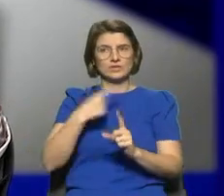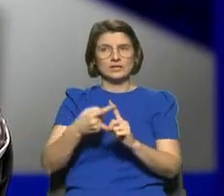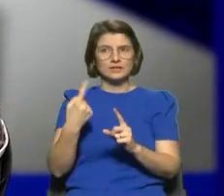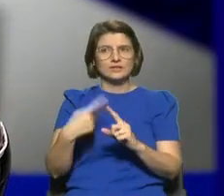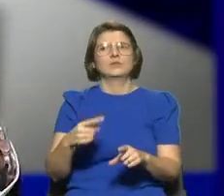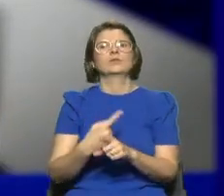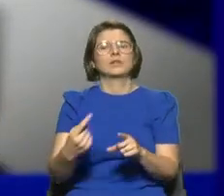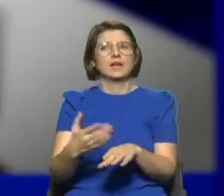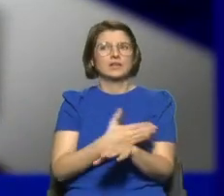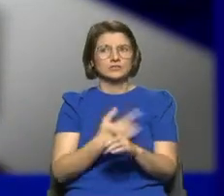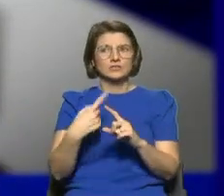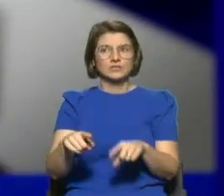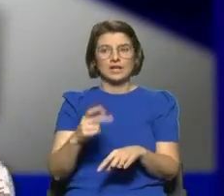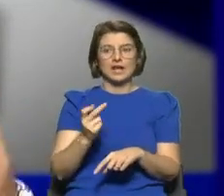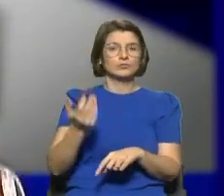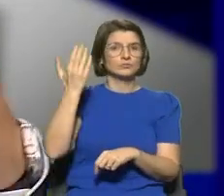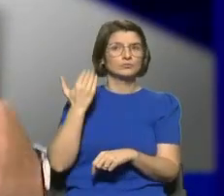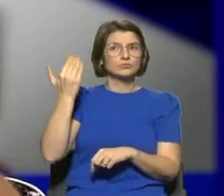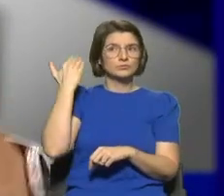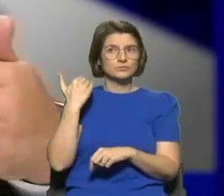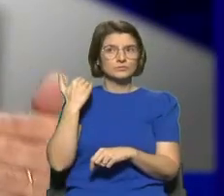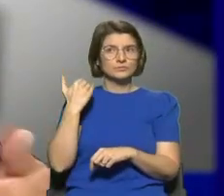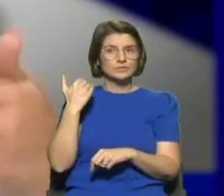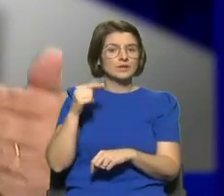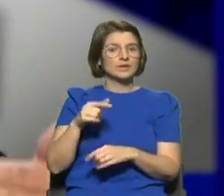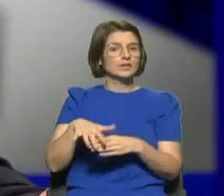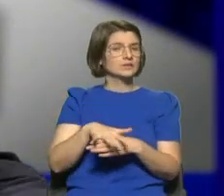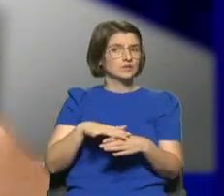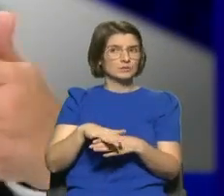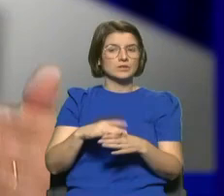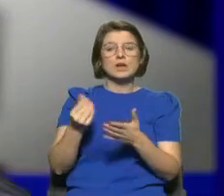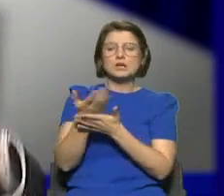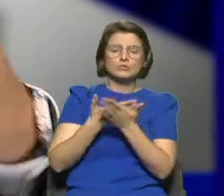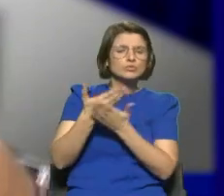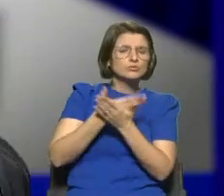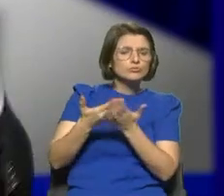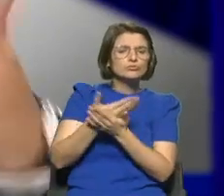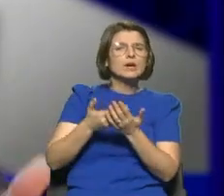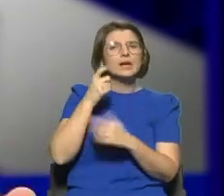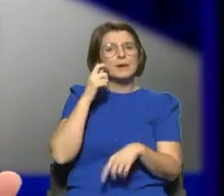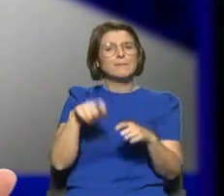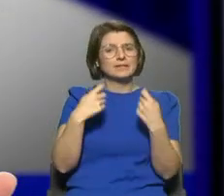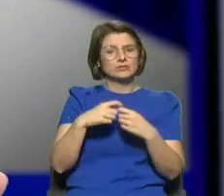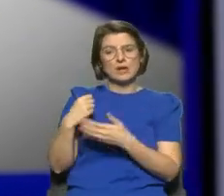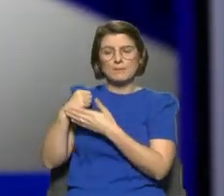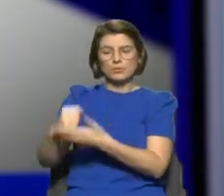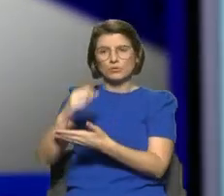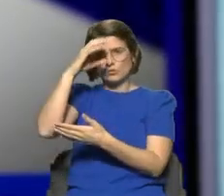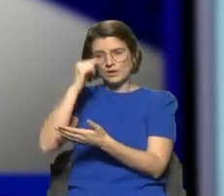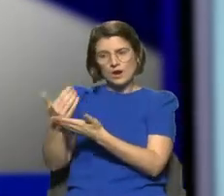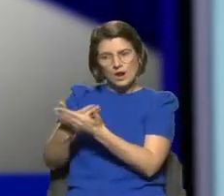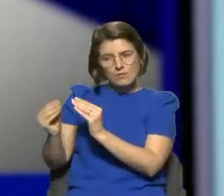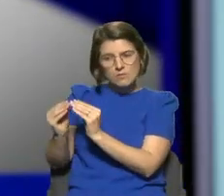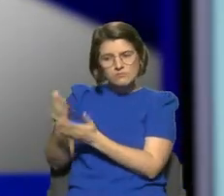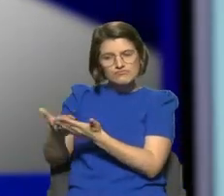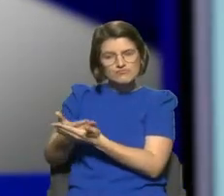assim nos anos anteriores havia um processo intenso de negociação entre os partidos que apoiavam este governo e este